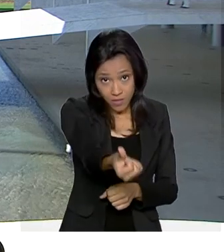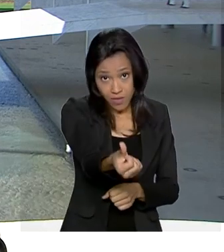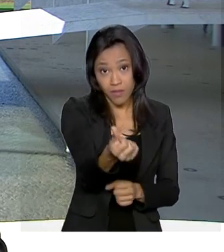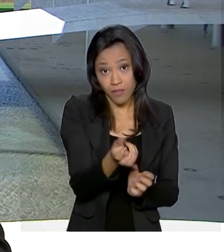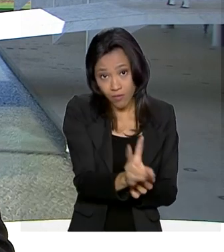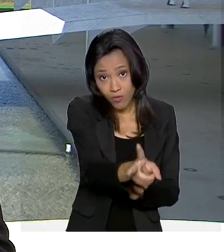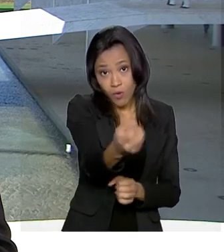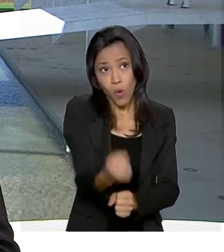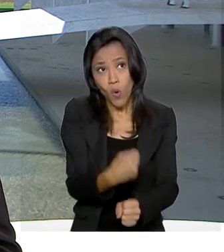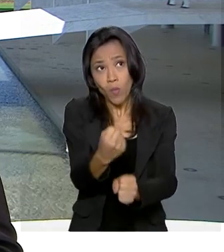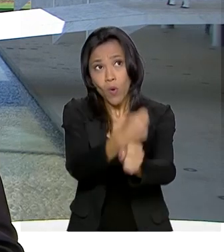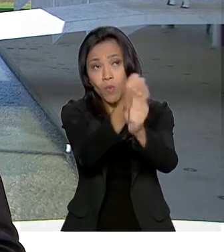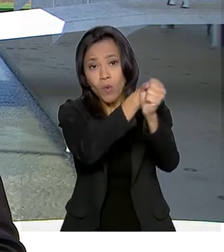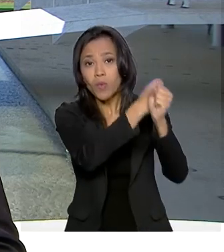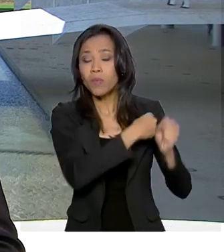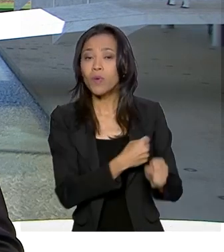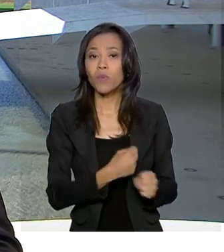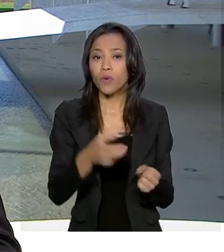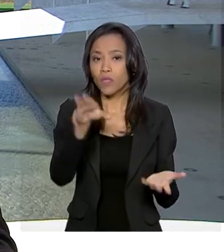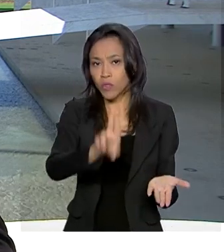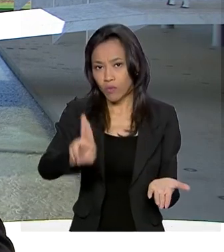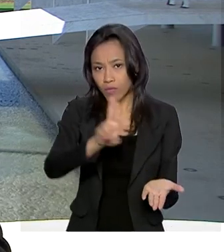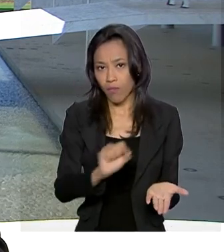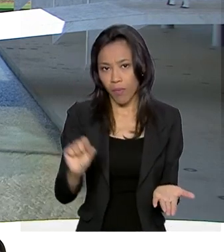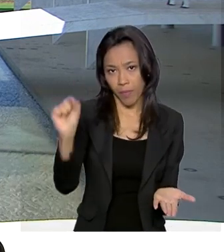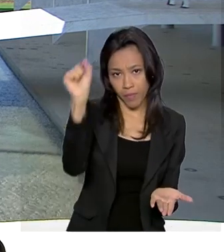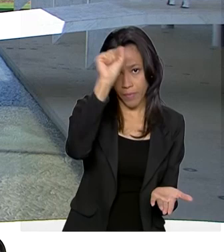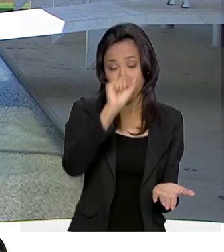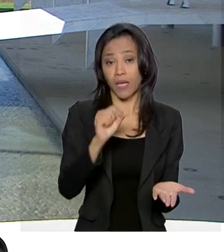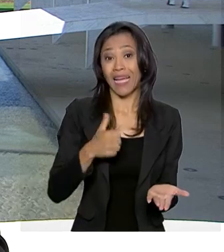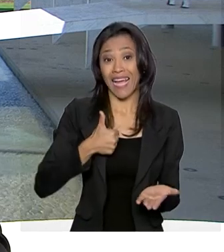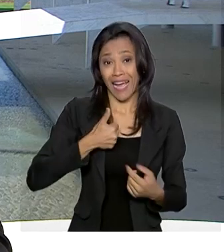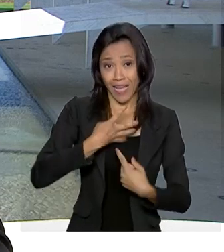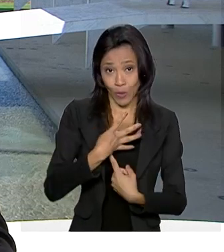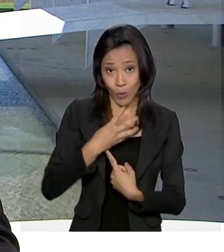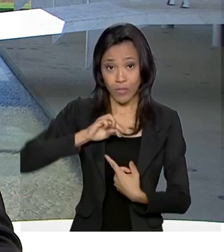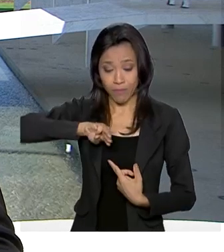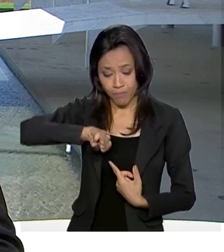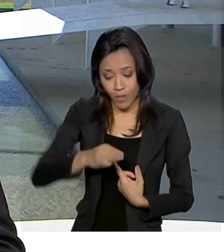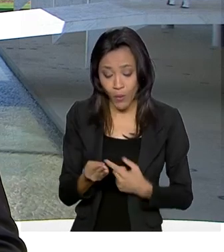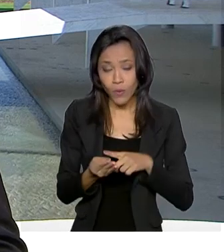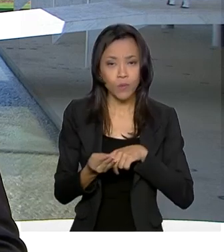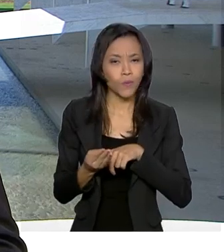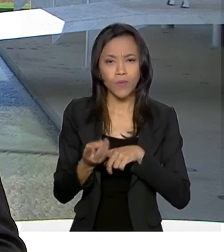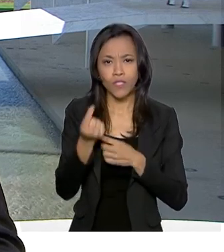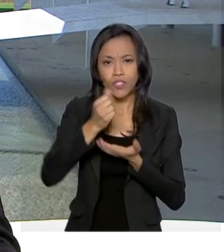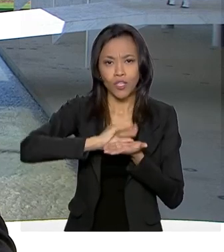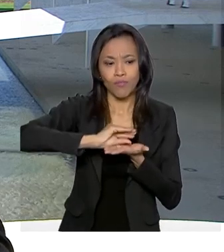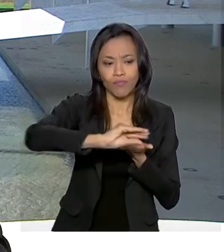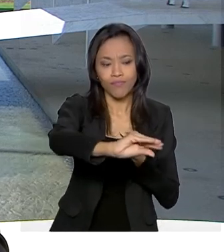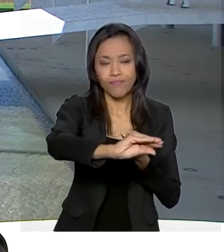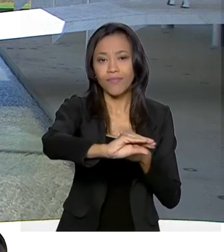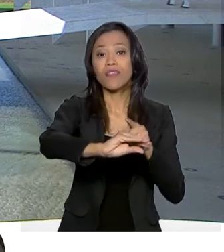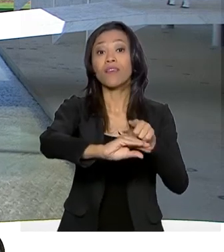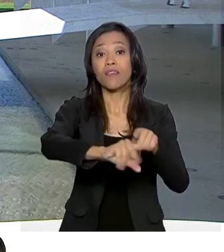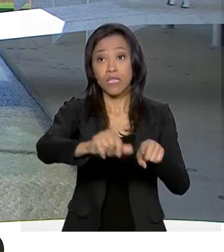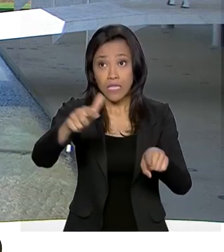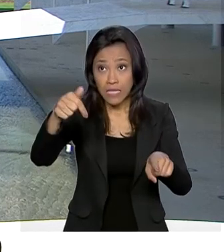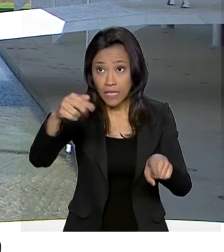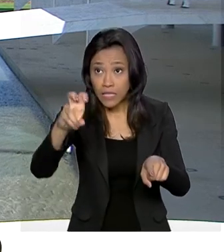entre instituições de ensino superior é desse total 14 milhões vão para construções aí que atingiram pelo menos